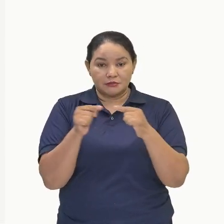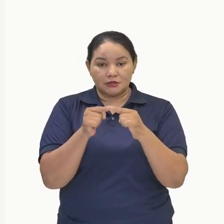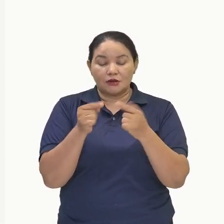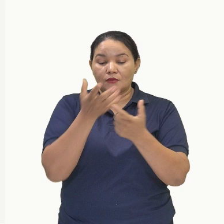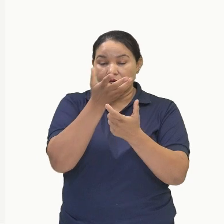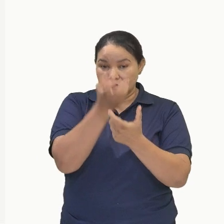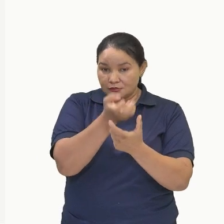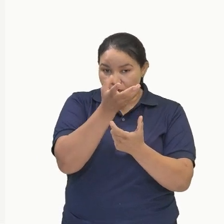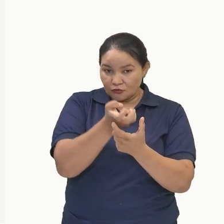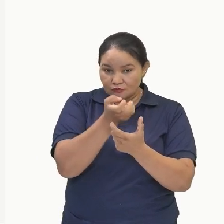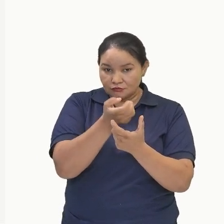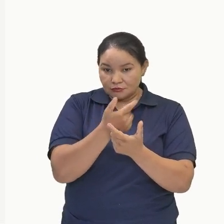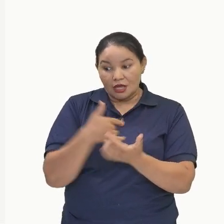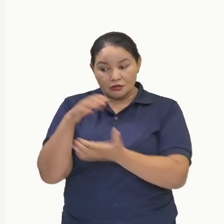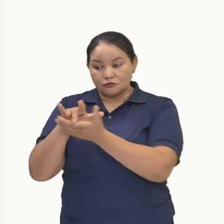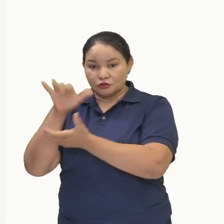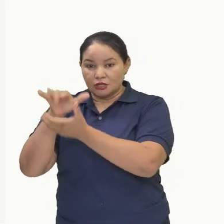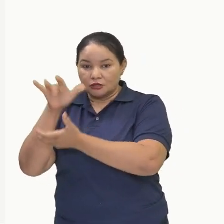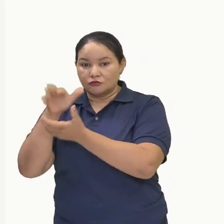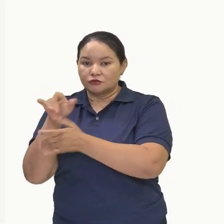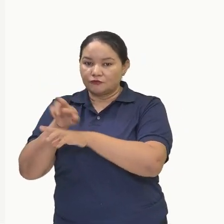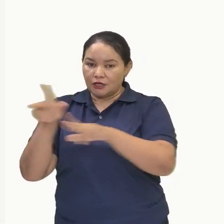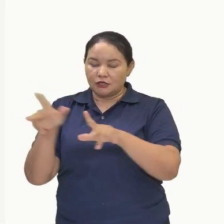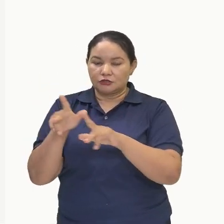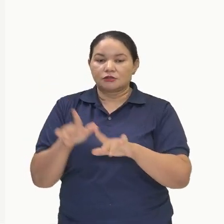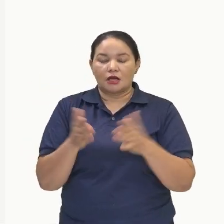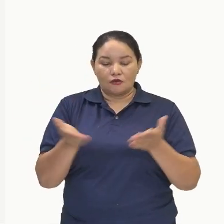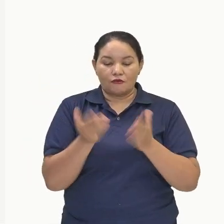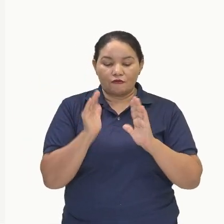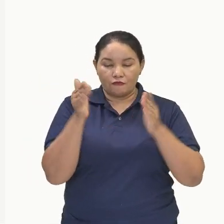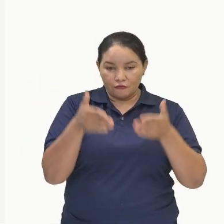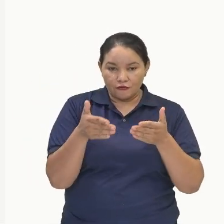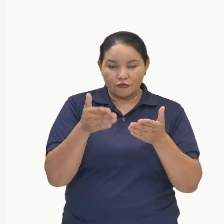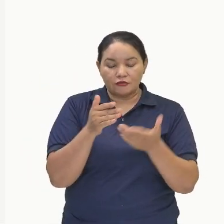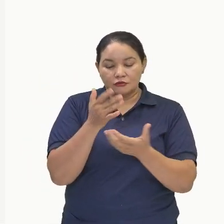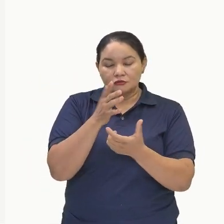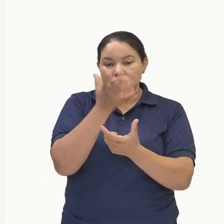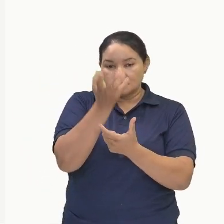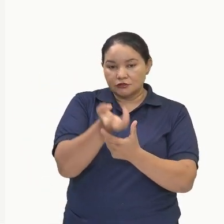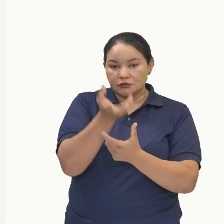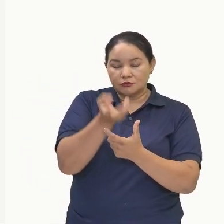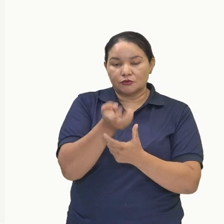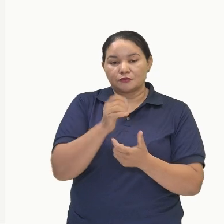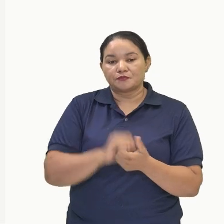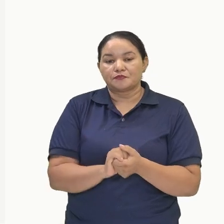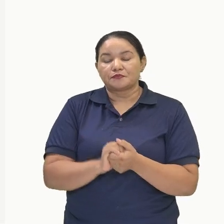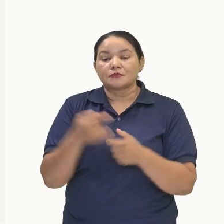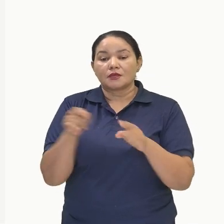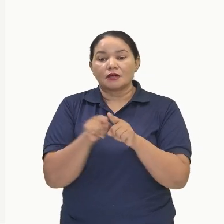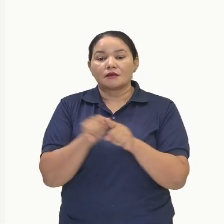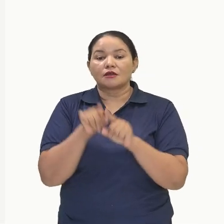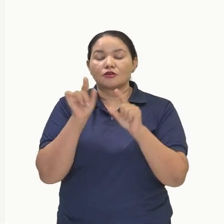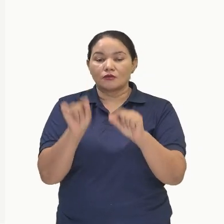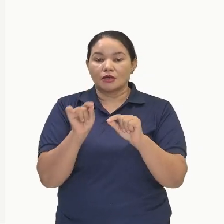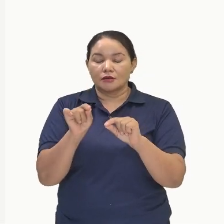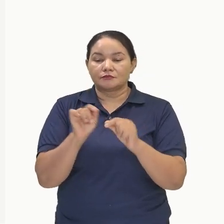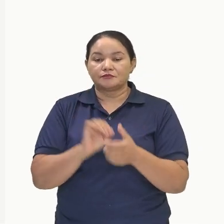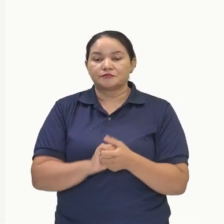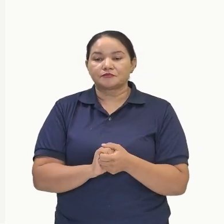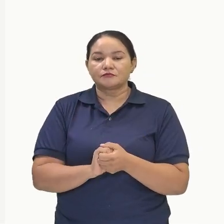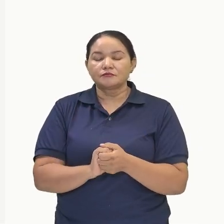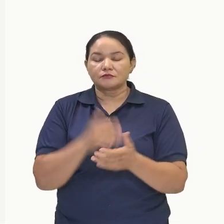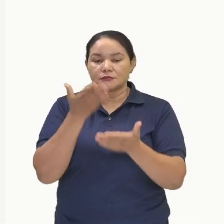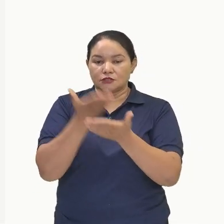equação do gerador é diferente. Então, vimos aí a equação do receptor e agora outras equações importantes para o estudo